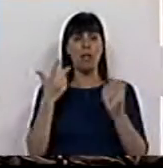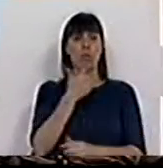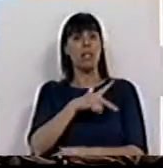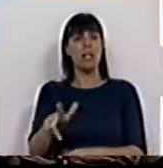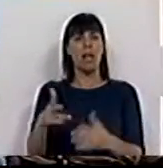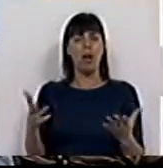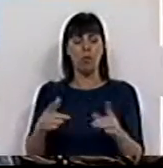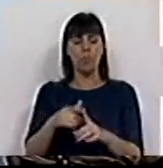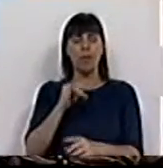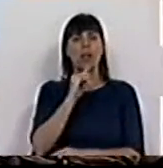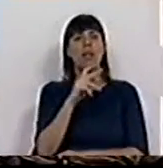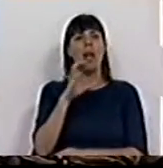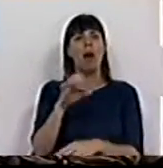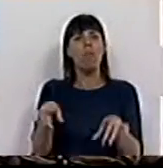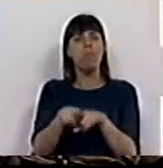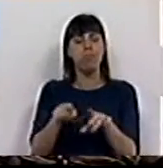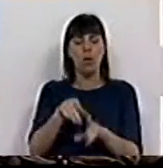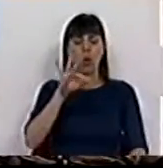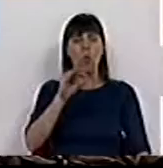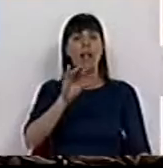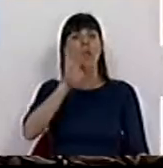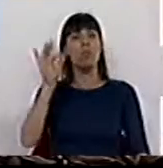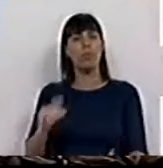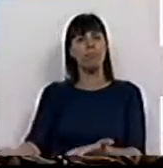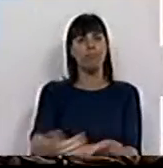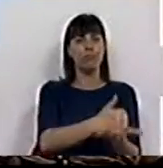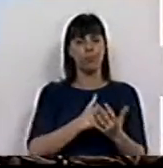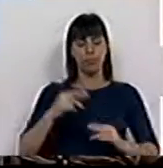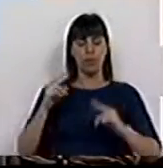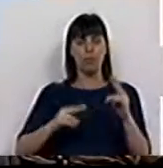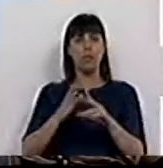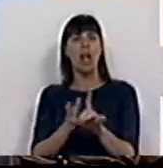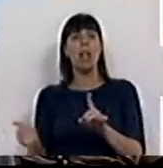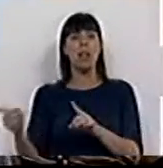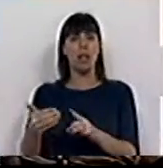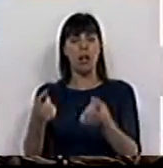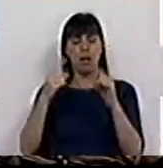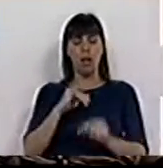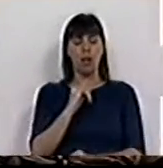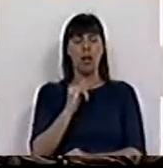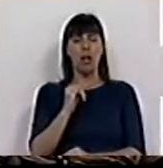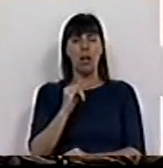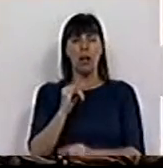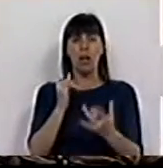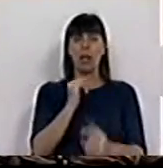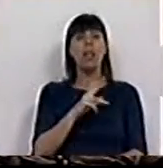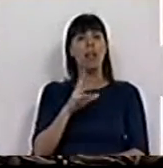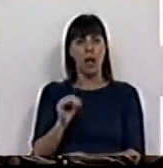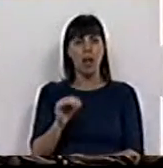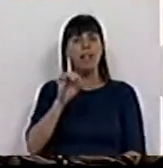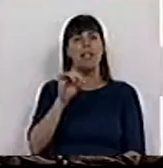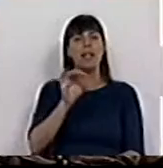século, o IRC representava 40% das receitas fiscais indiretas e o